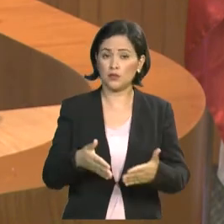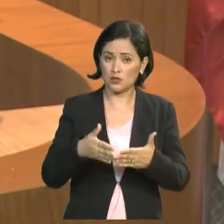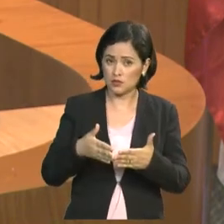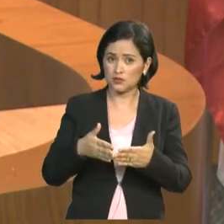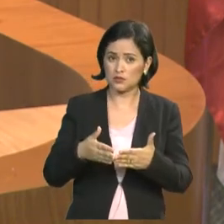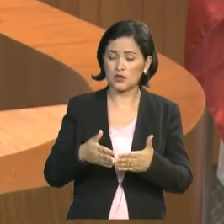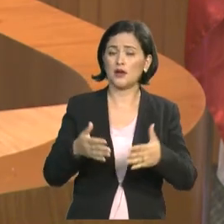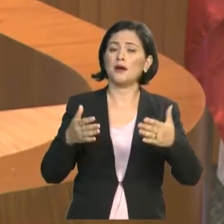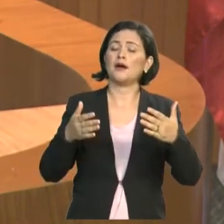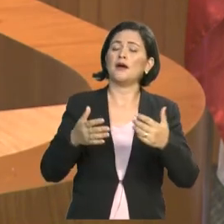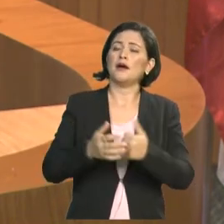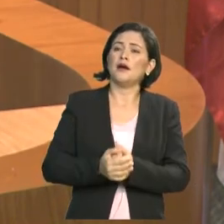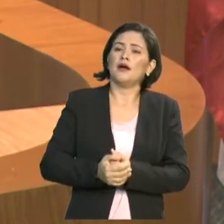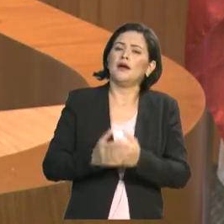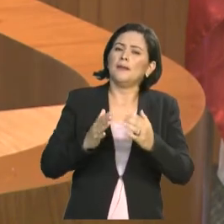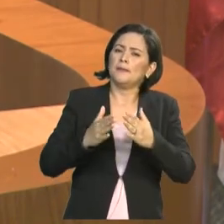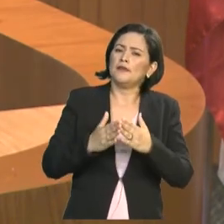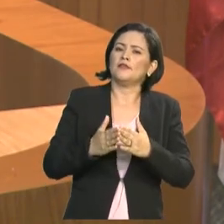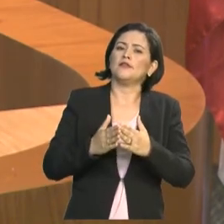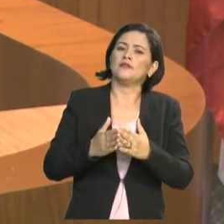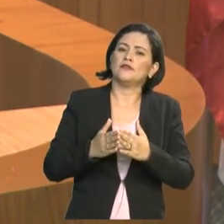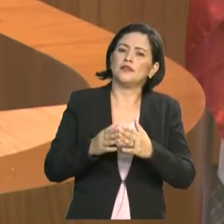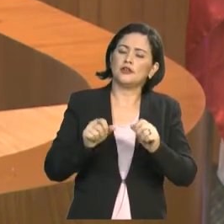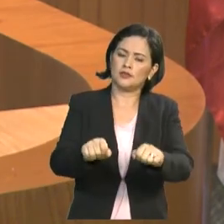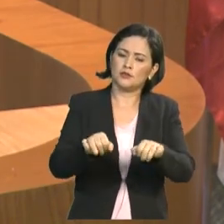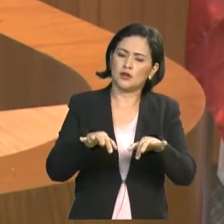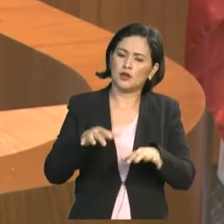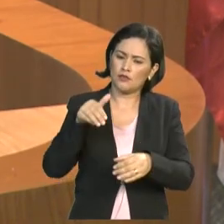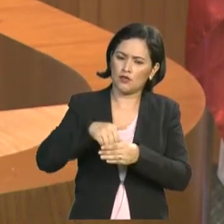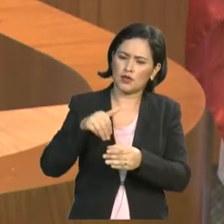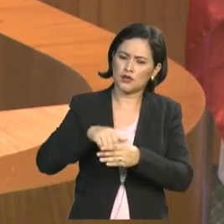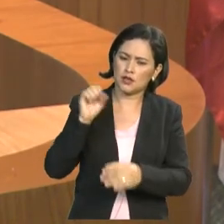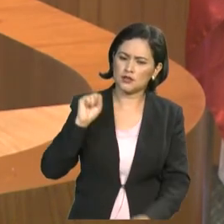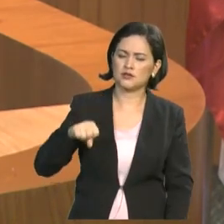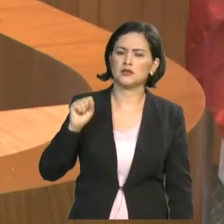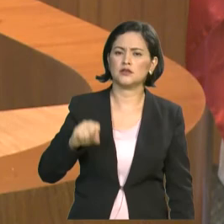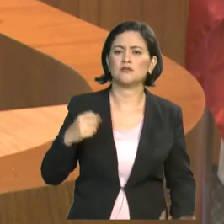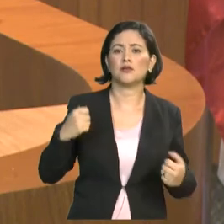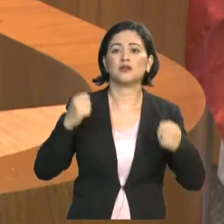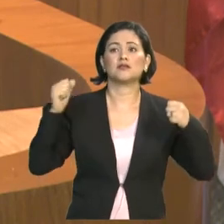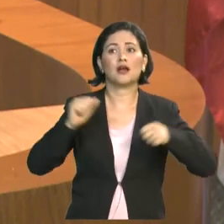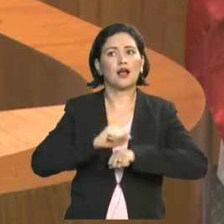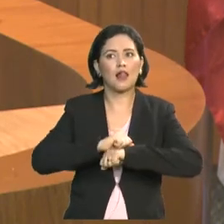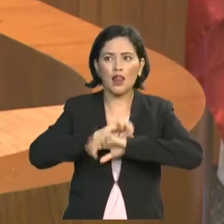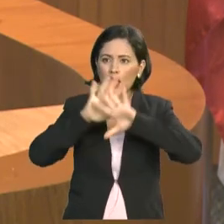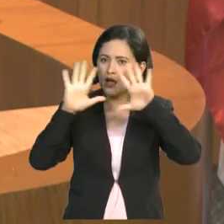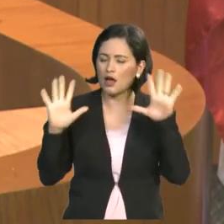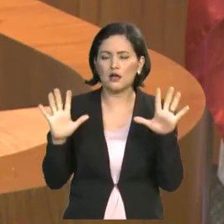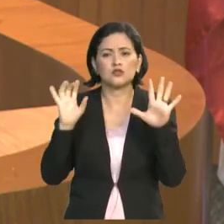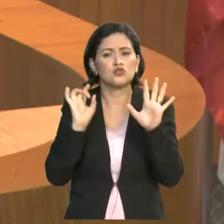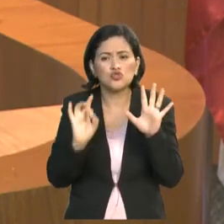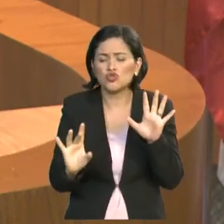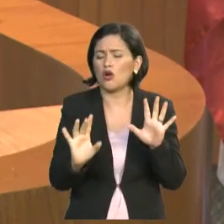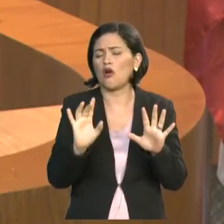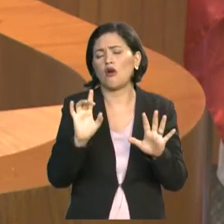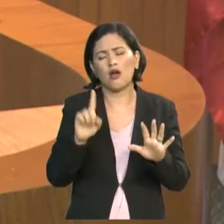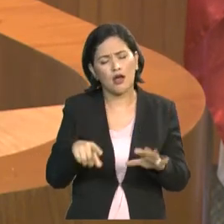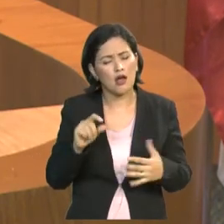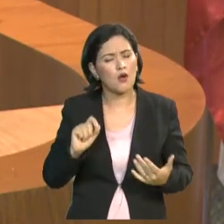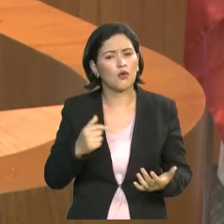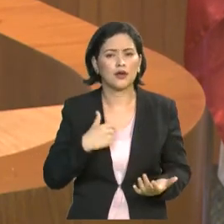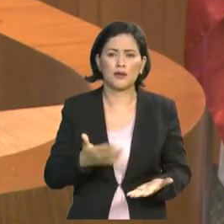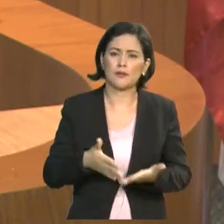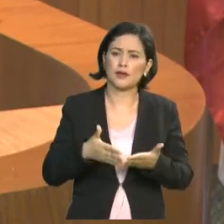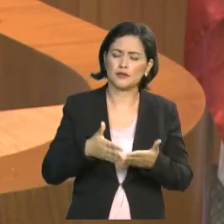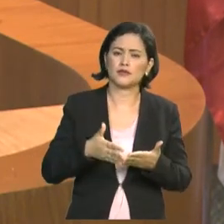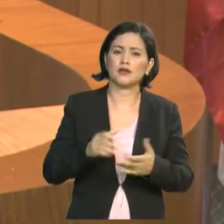plenário e possa aprovar o requerimento. Transparência! Transparência! Somente isso. Transparência do governo do